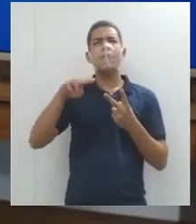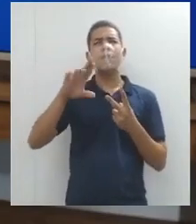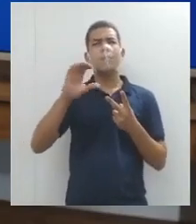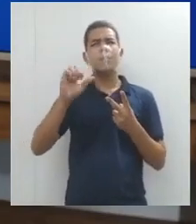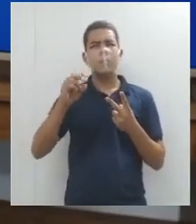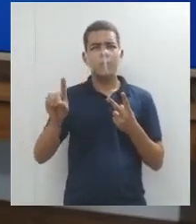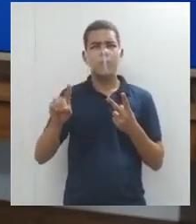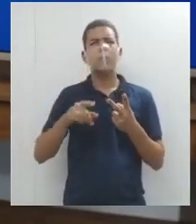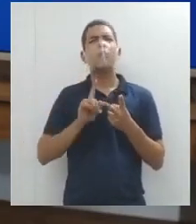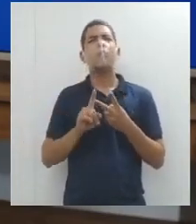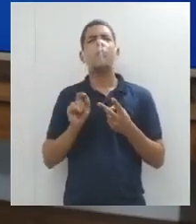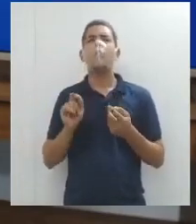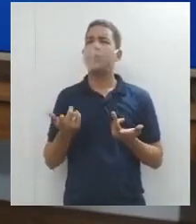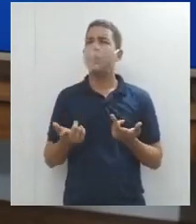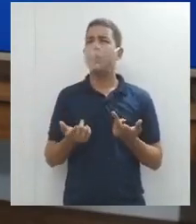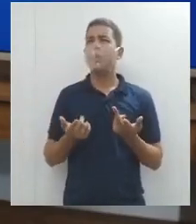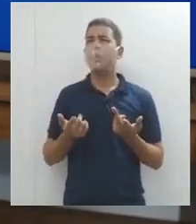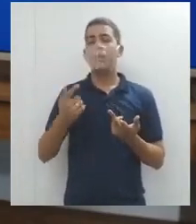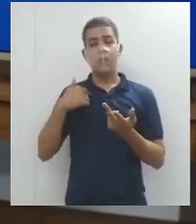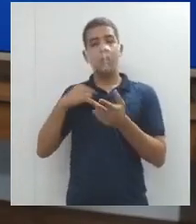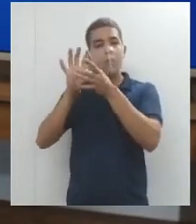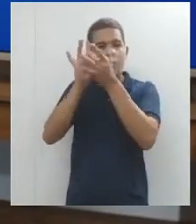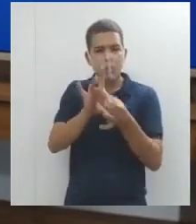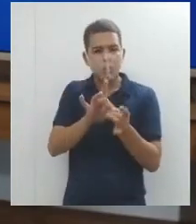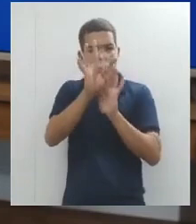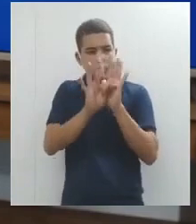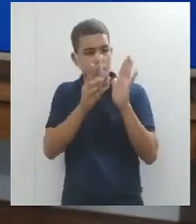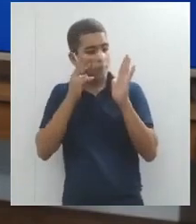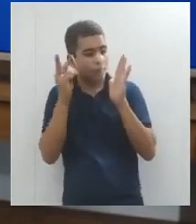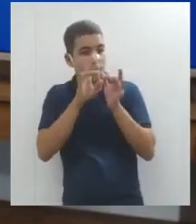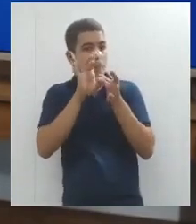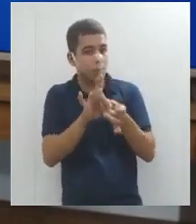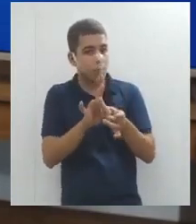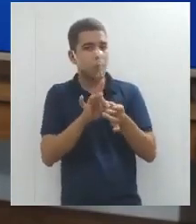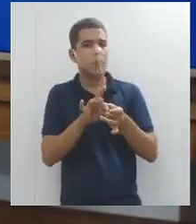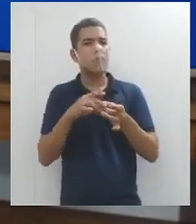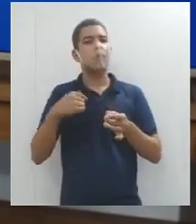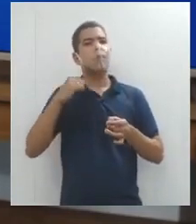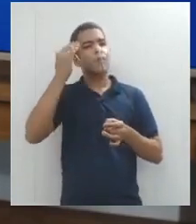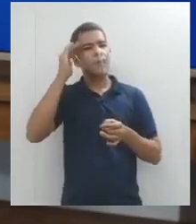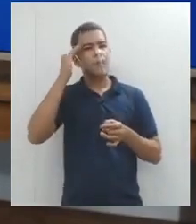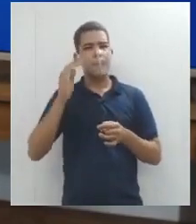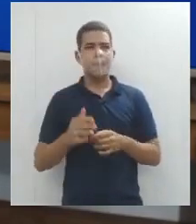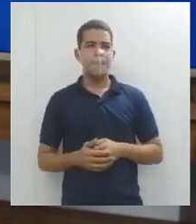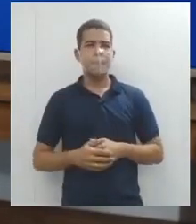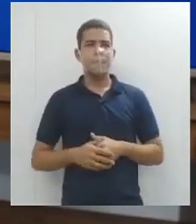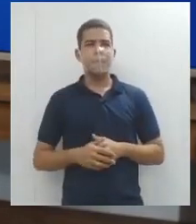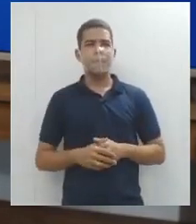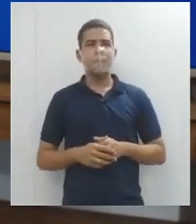palavra, a função morfológica dessa palavra, tá certo? Pois vamos seguir aqui,